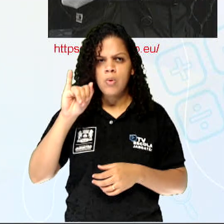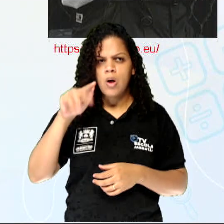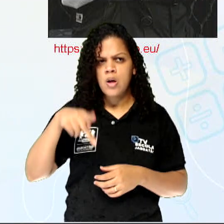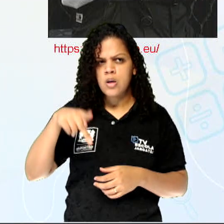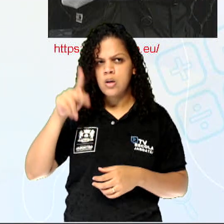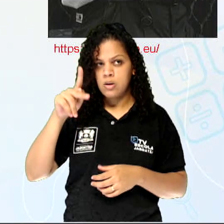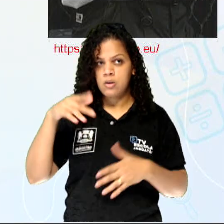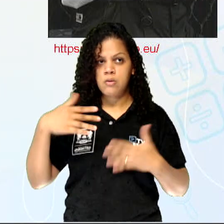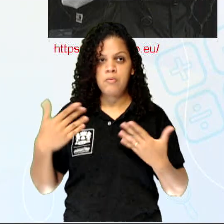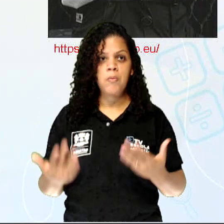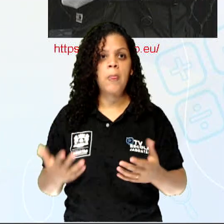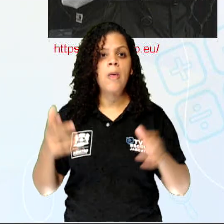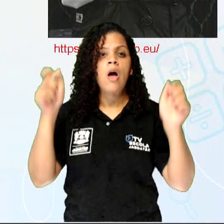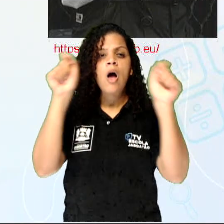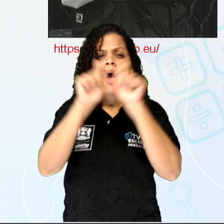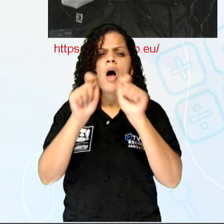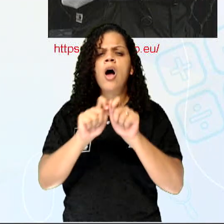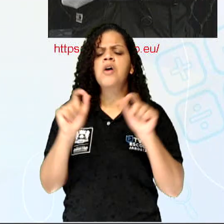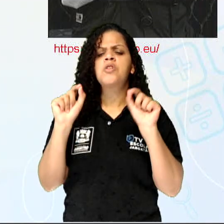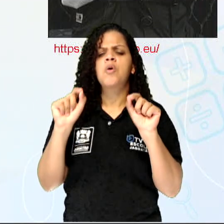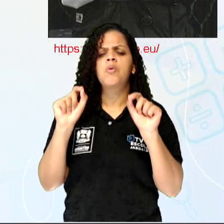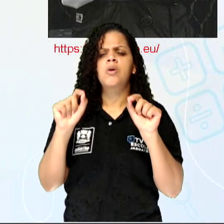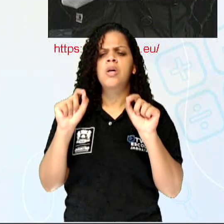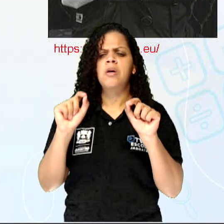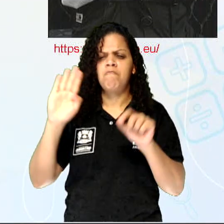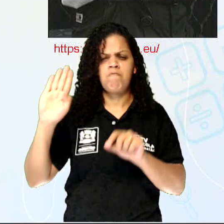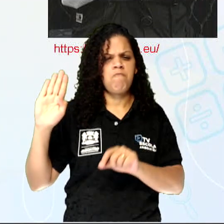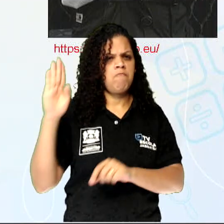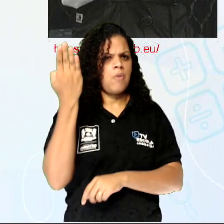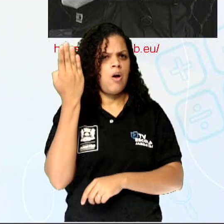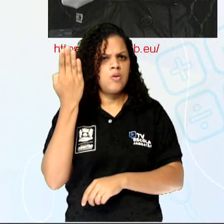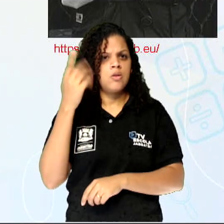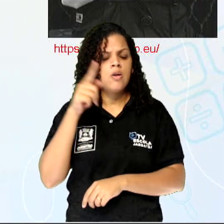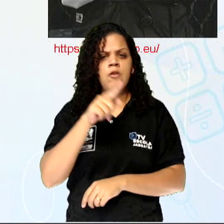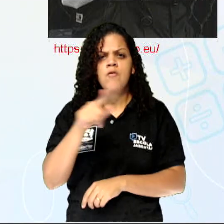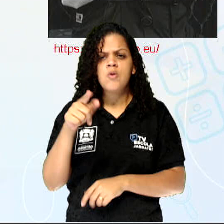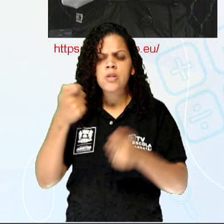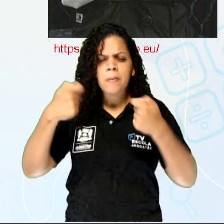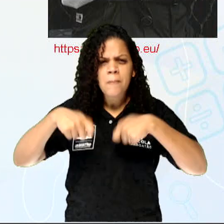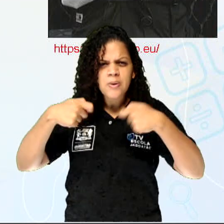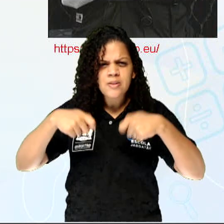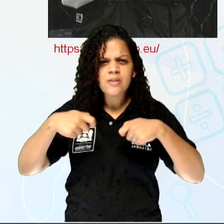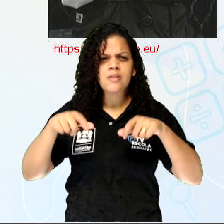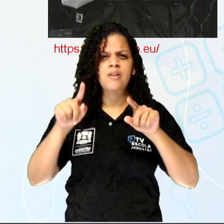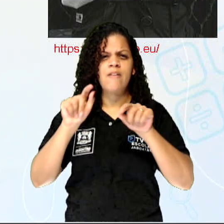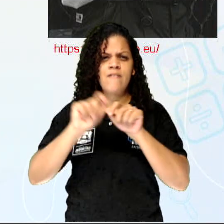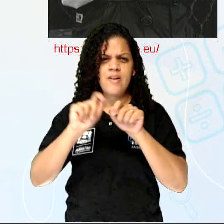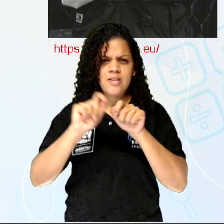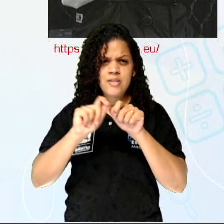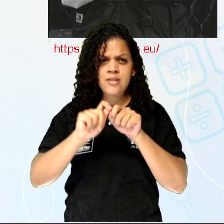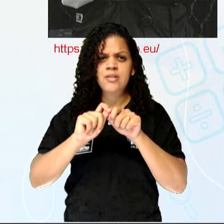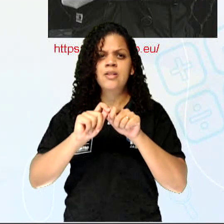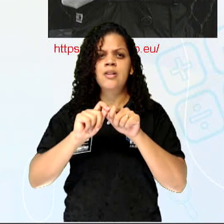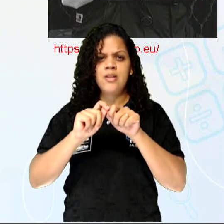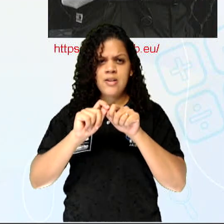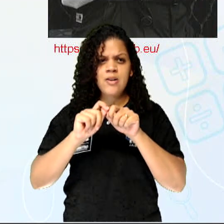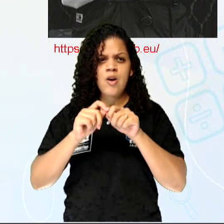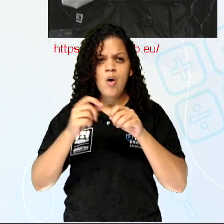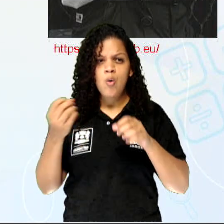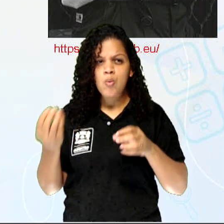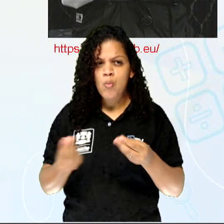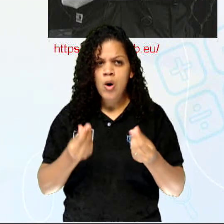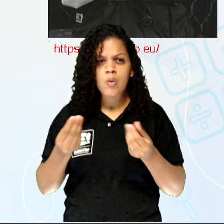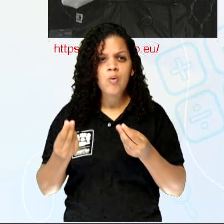né? A arte é pura fraude. Você só precisa fazer algo que ninguém tenha feito antes, né? Tem obras que a gente fala